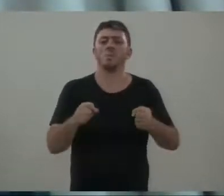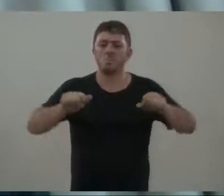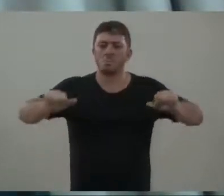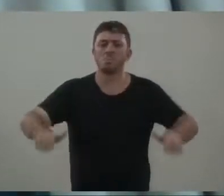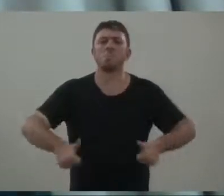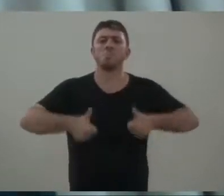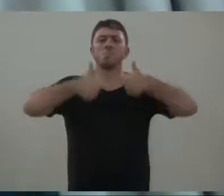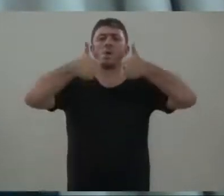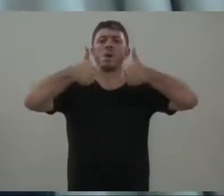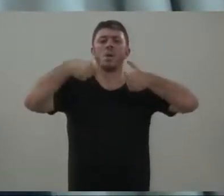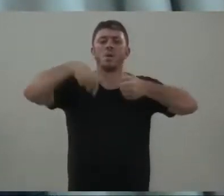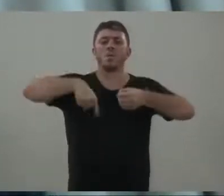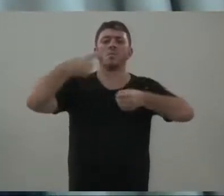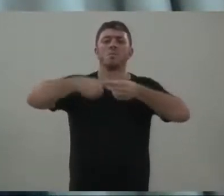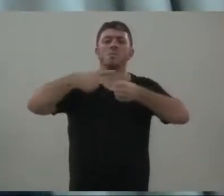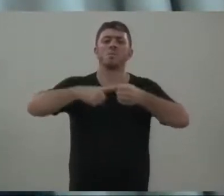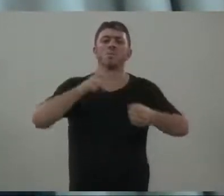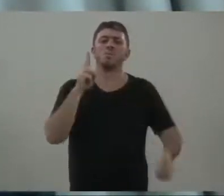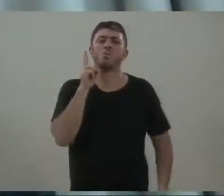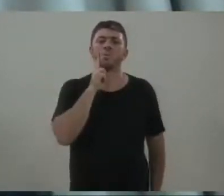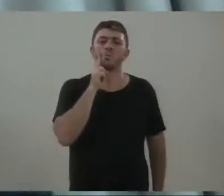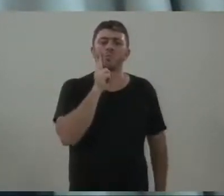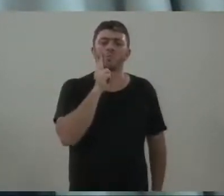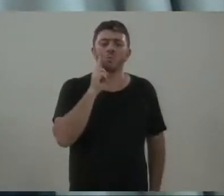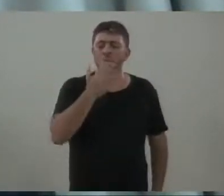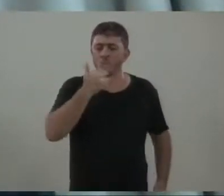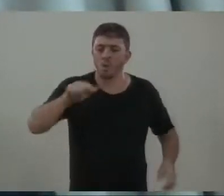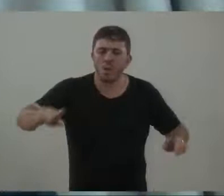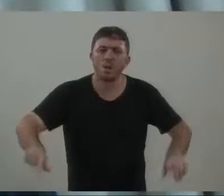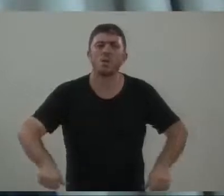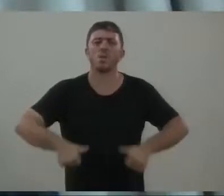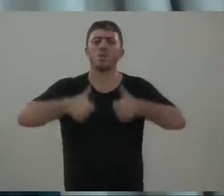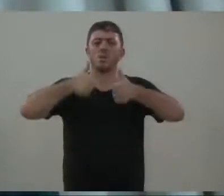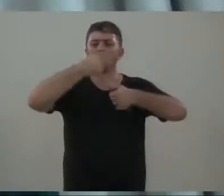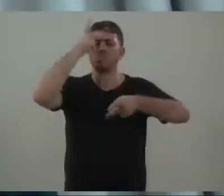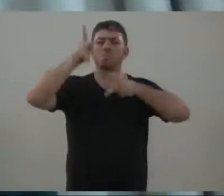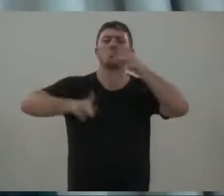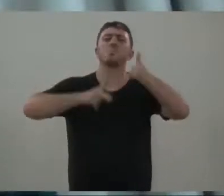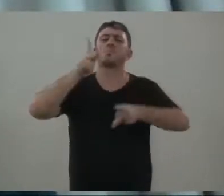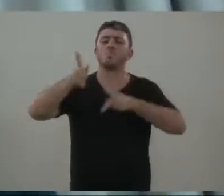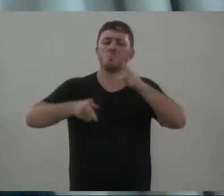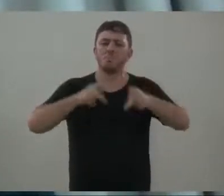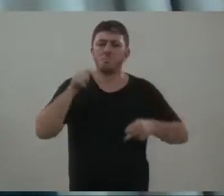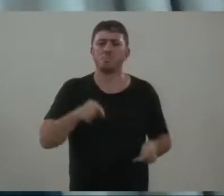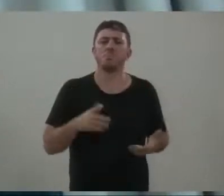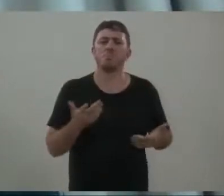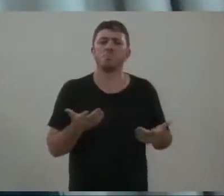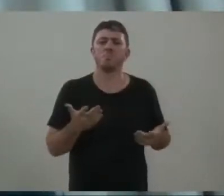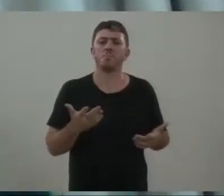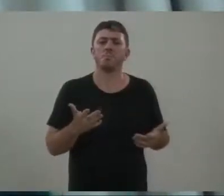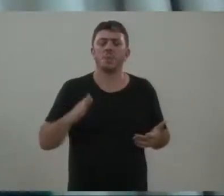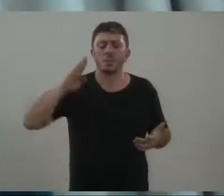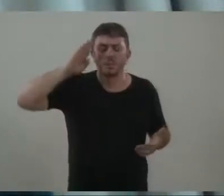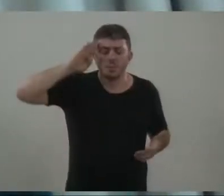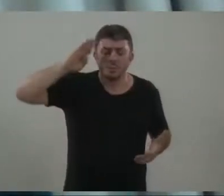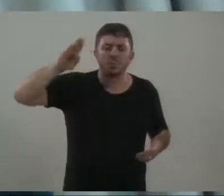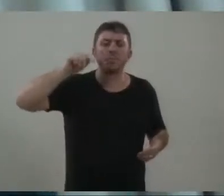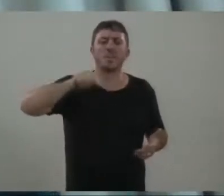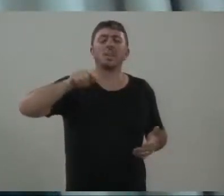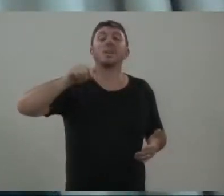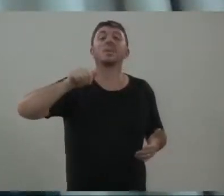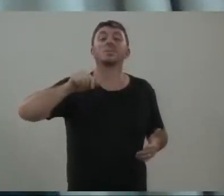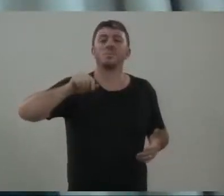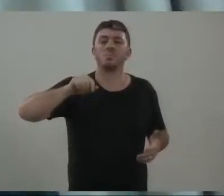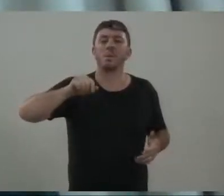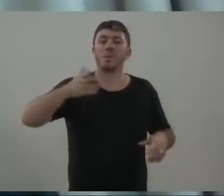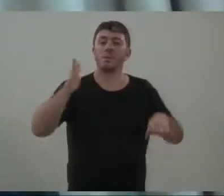cidade, sempre fazer o melhor pelo nosso povo e principalmente as mulheres que sabemos que, principalmente